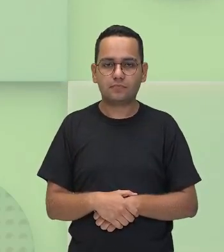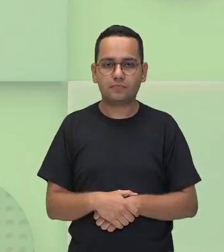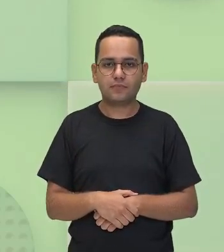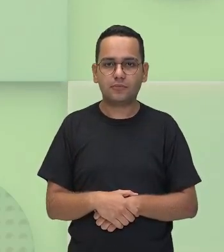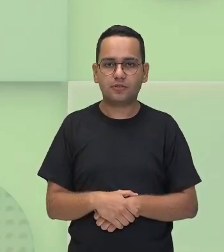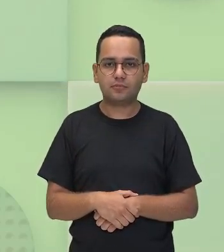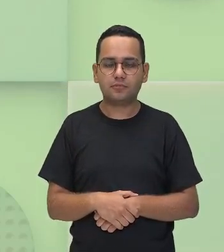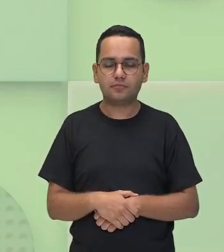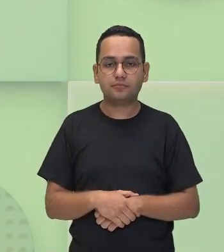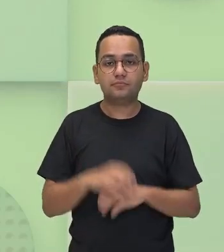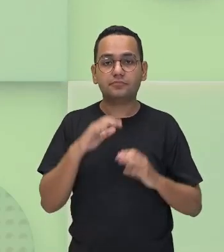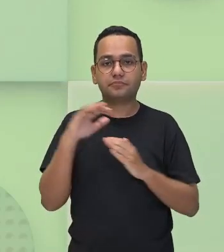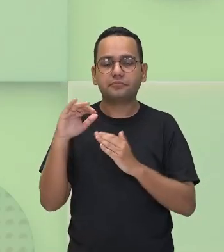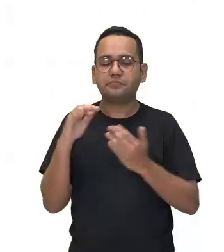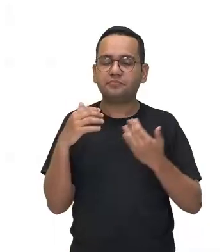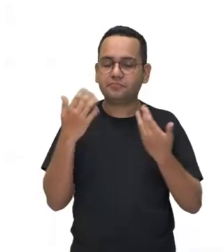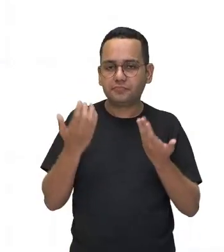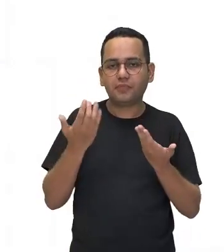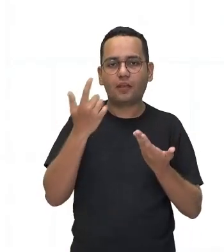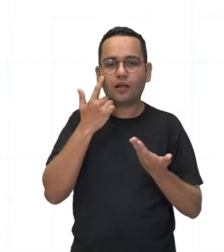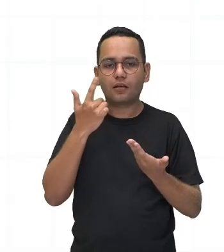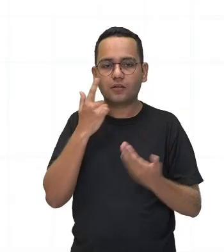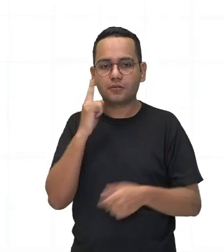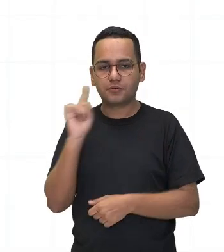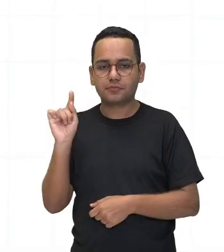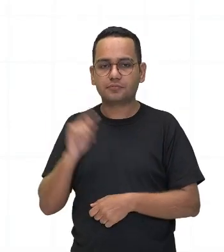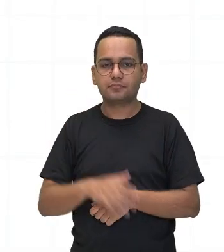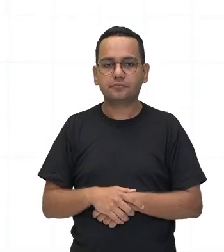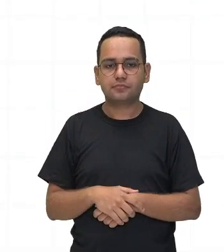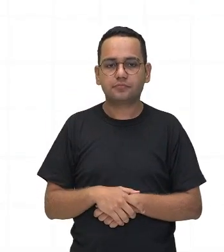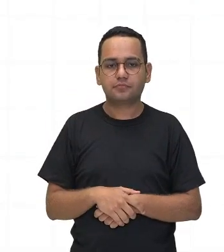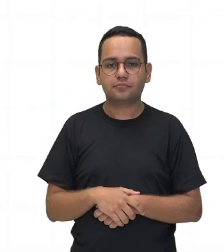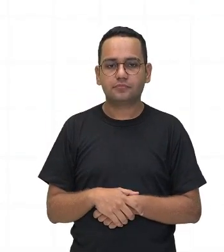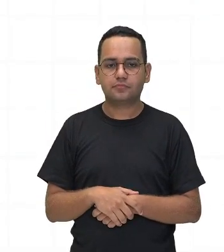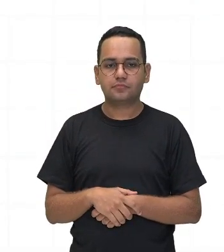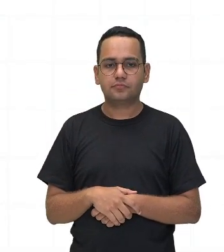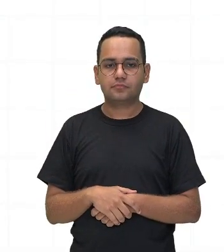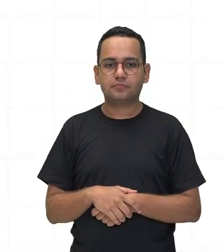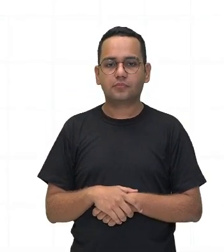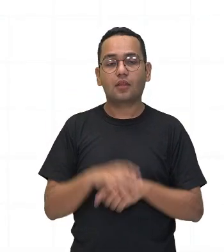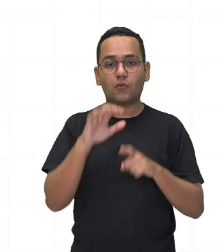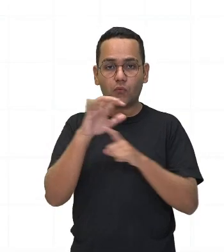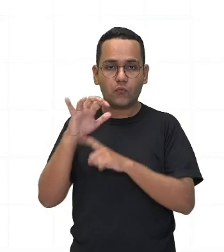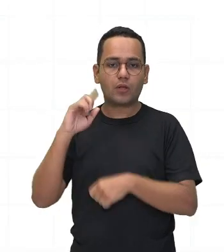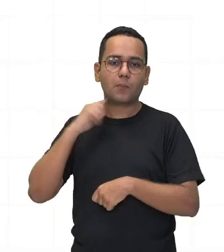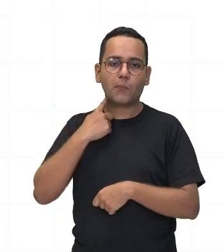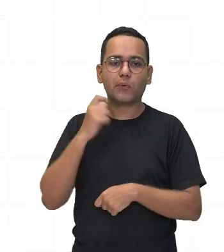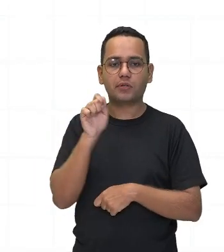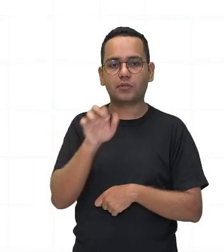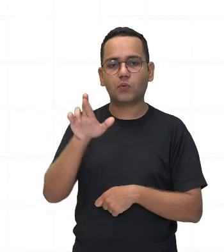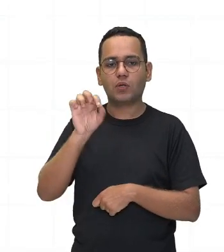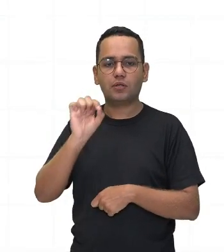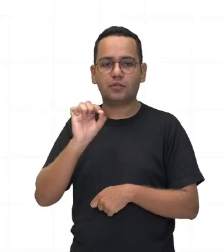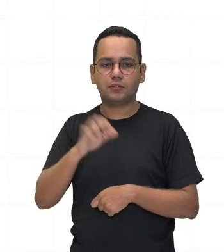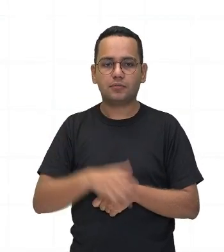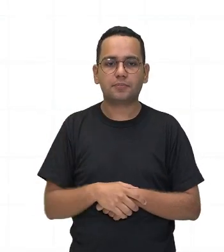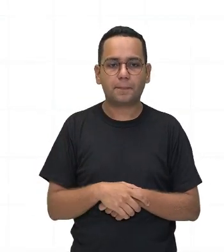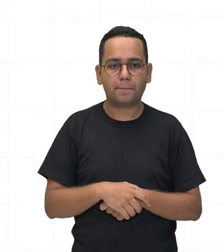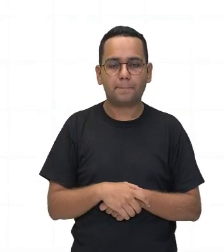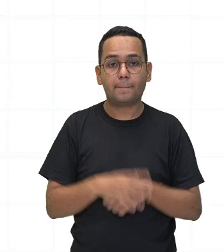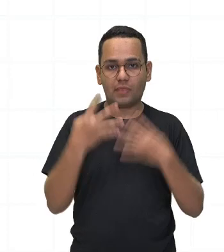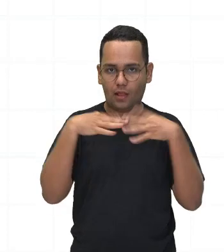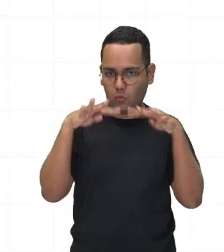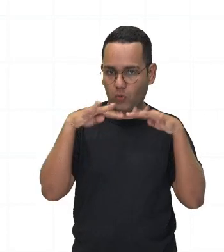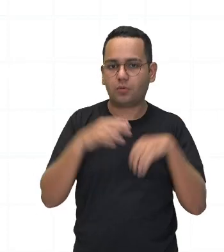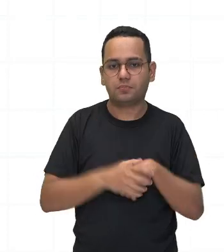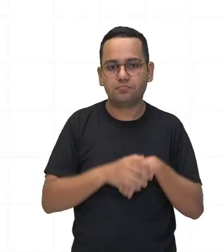ar como fontes naturais. Essas fontes naturais aí estão muito relacionadas aos vulcões em erupção,